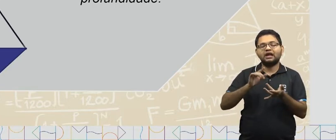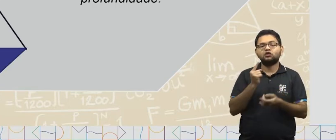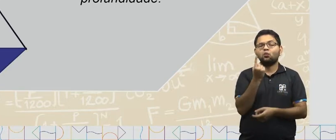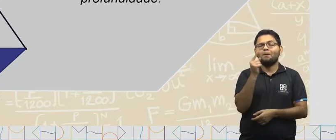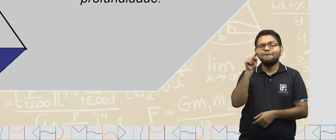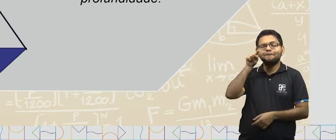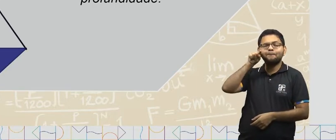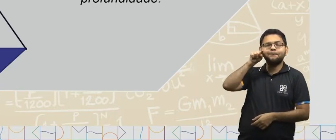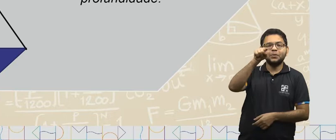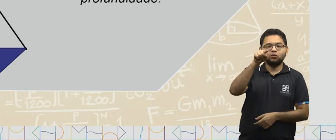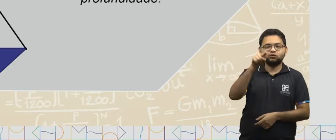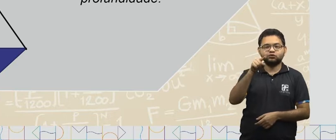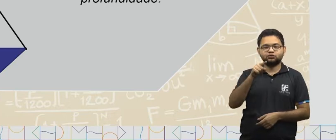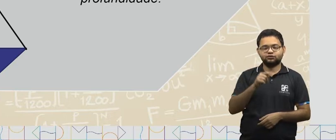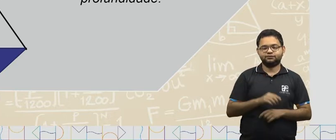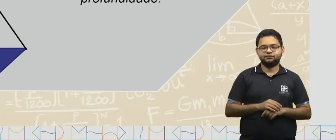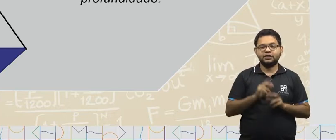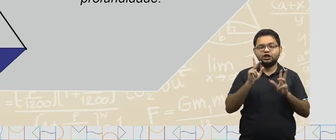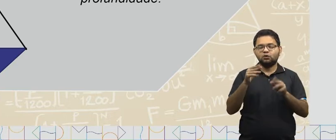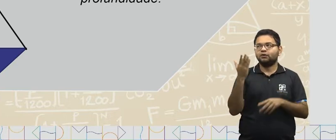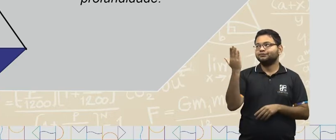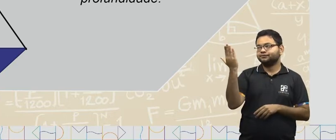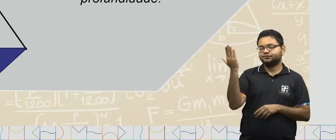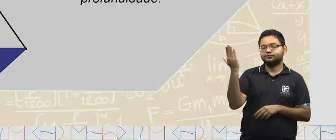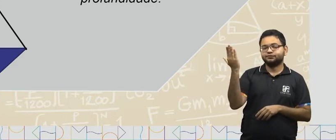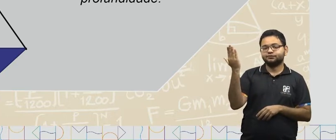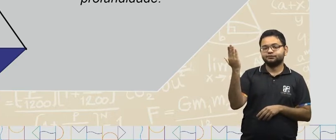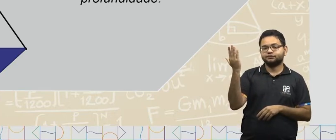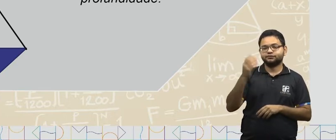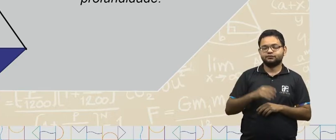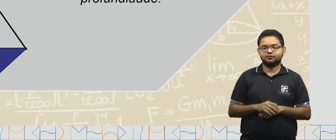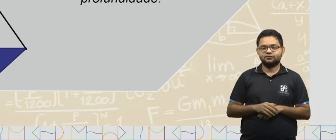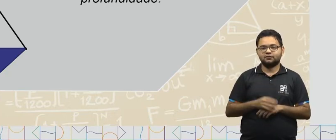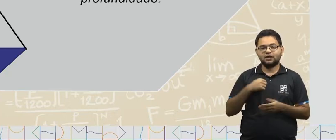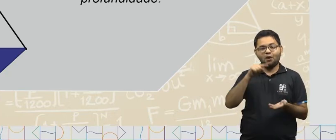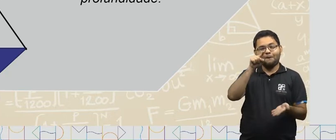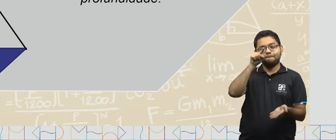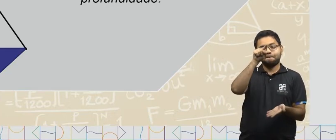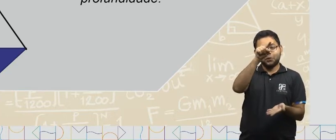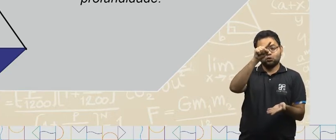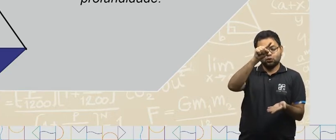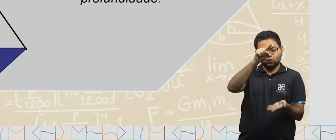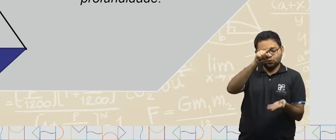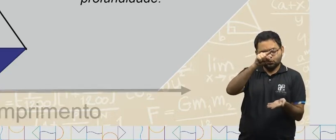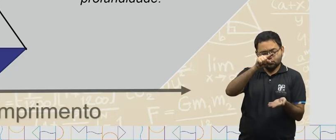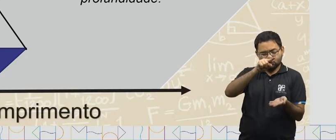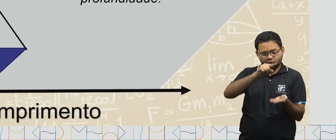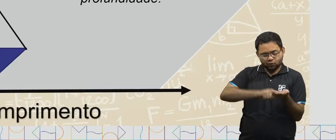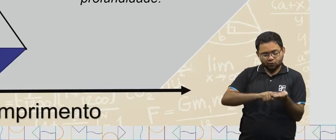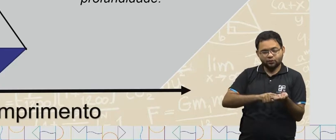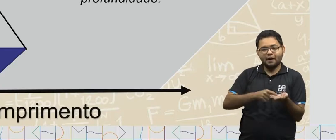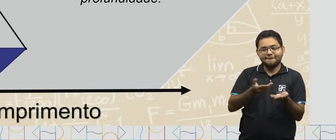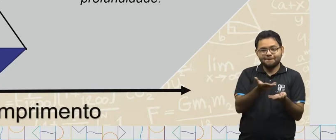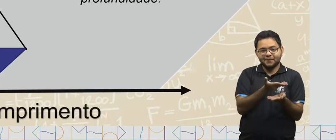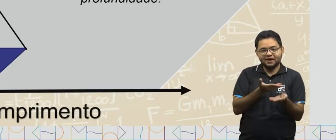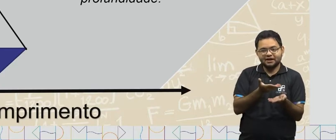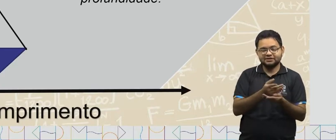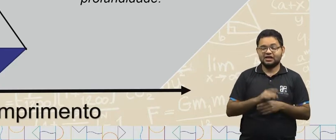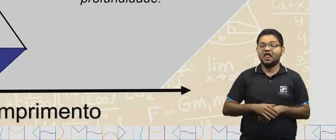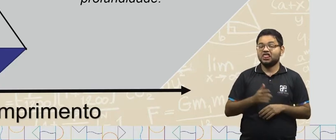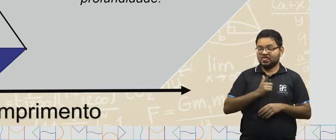plano, dessa base. Por isso, é uma figura tridimensional, pois ela tem o quê?